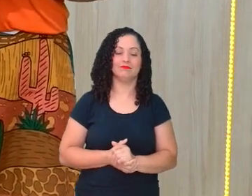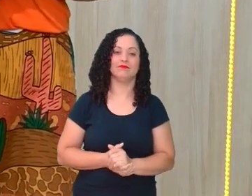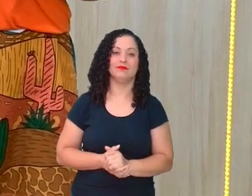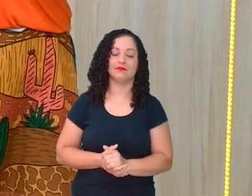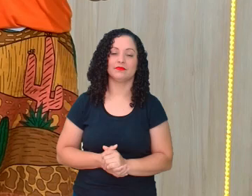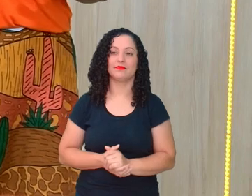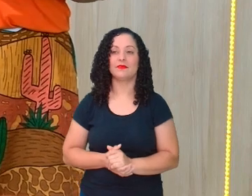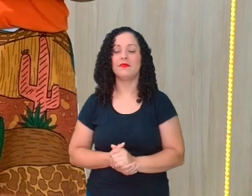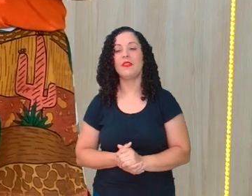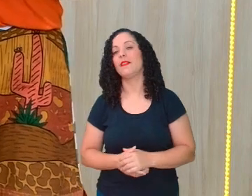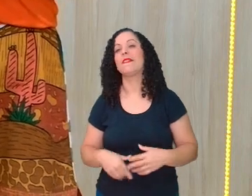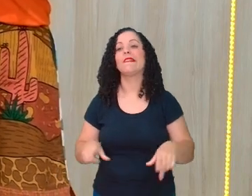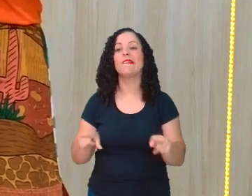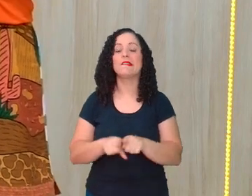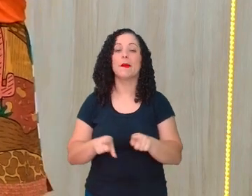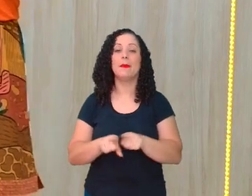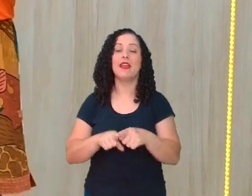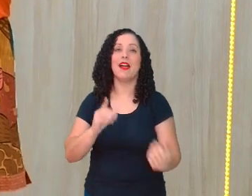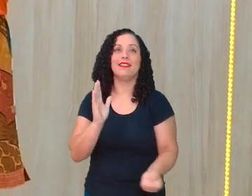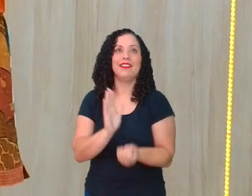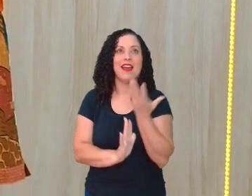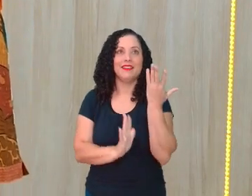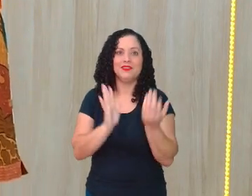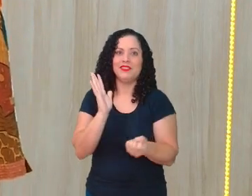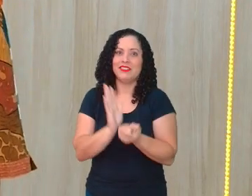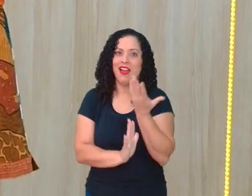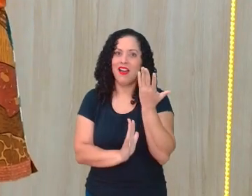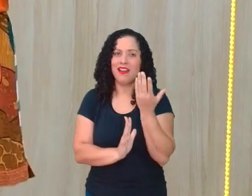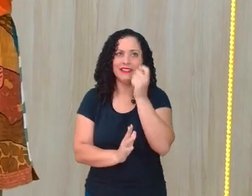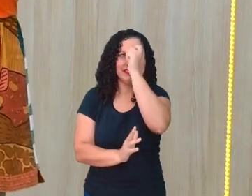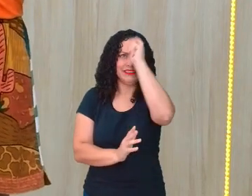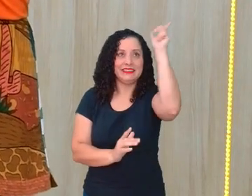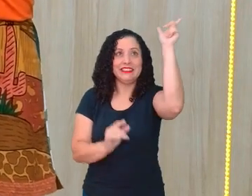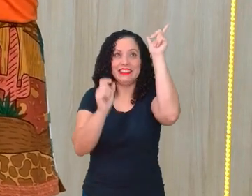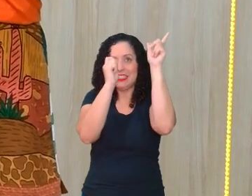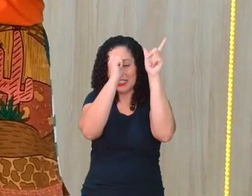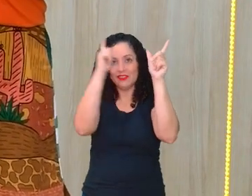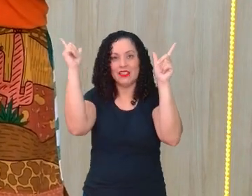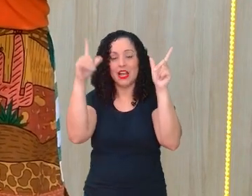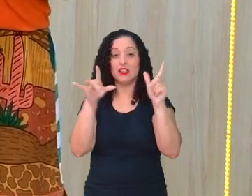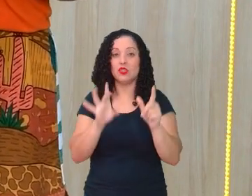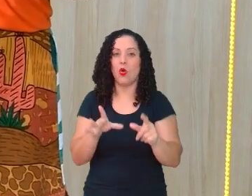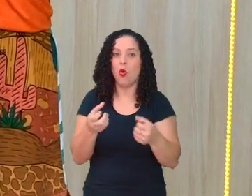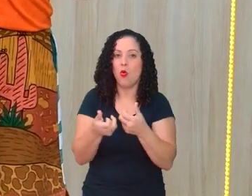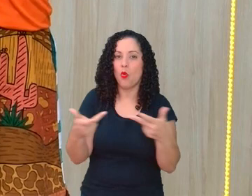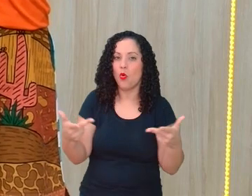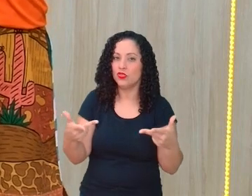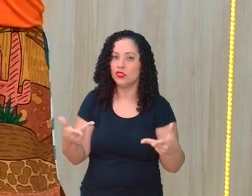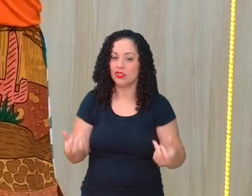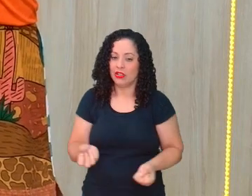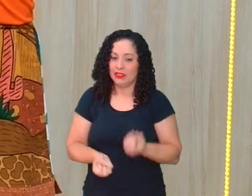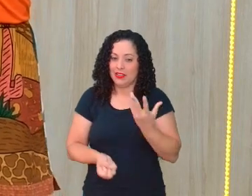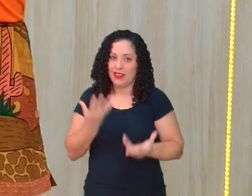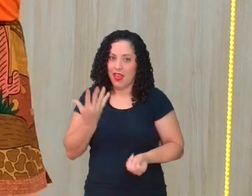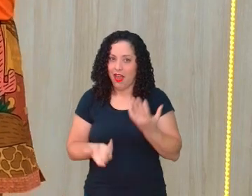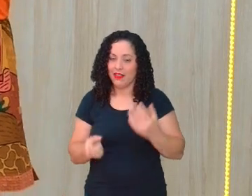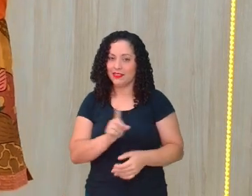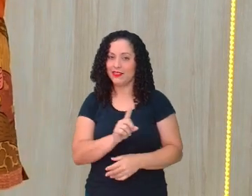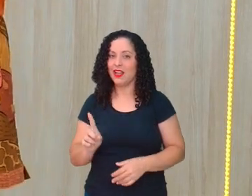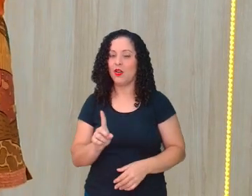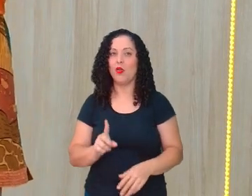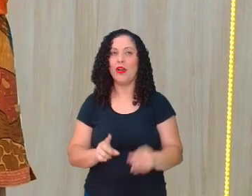liberdade. E a criatividade, gente. A criatividade não é só criar coisas novas. A gente precisa mudar essa ideia